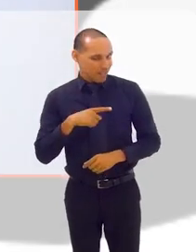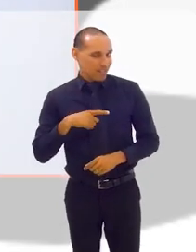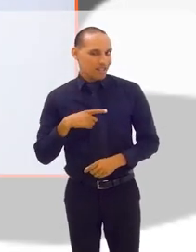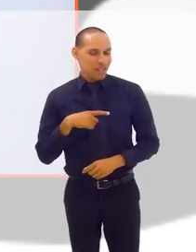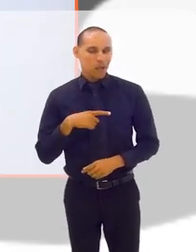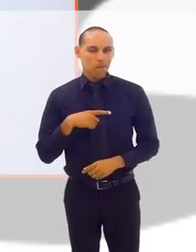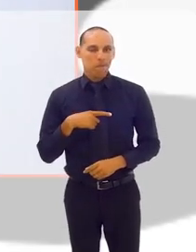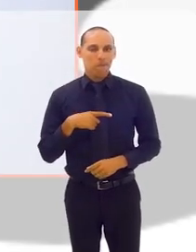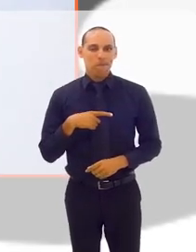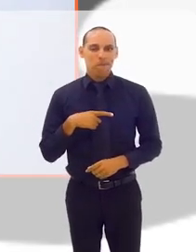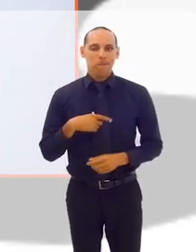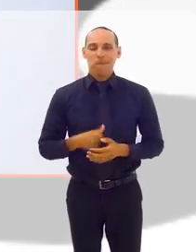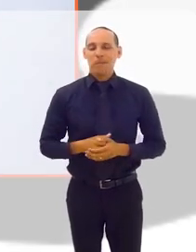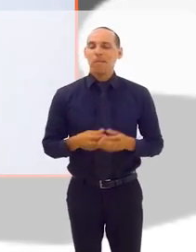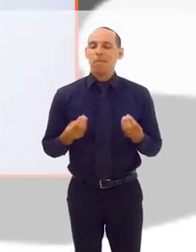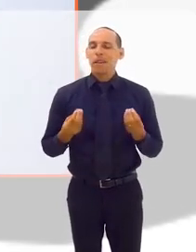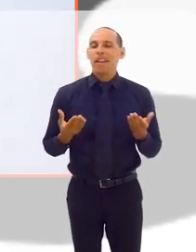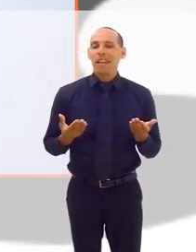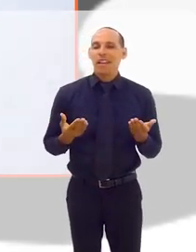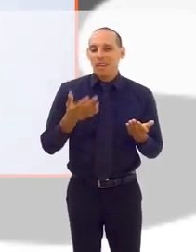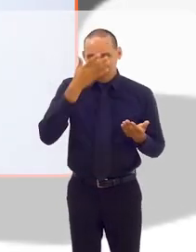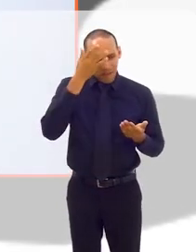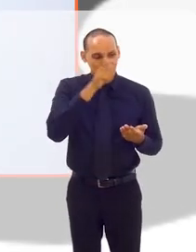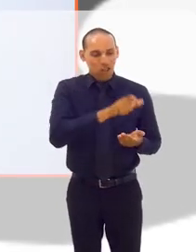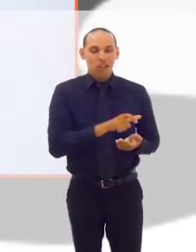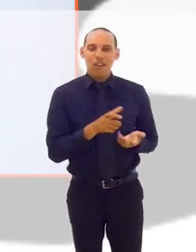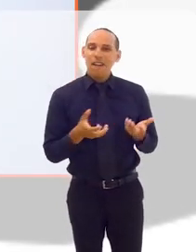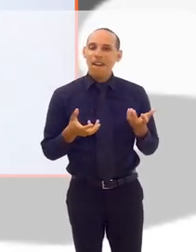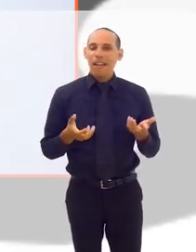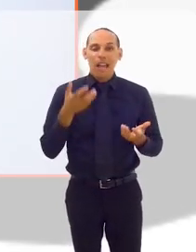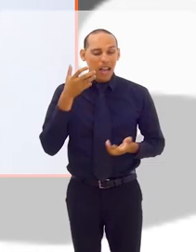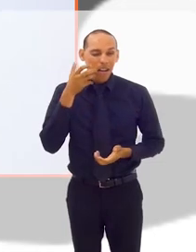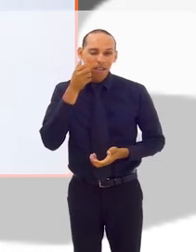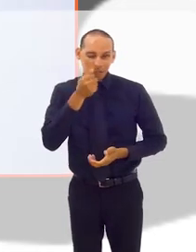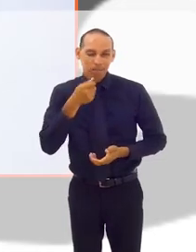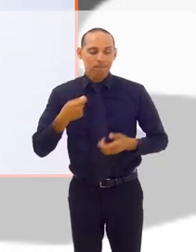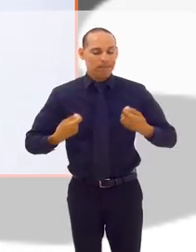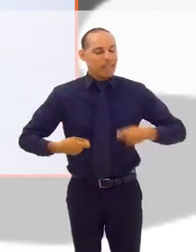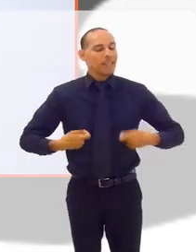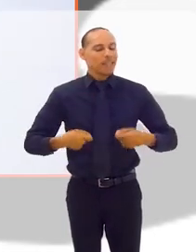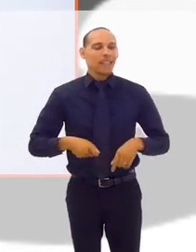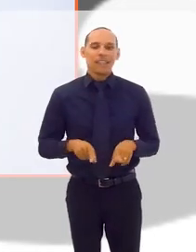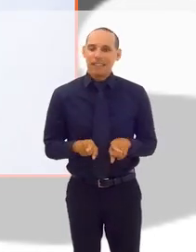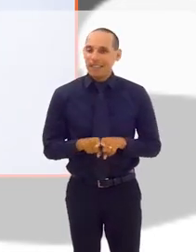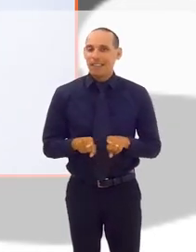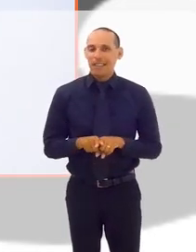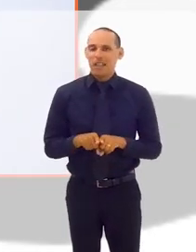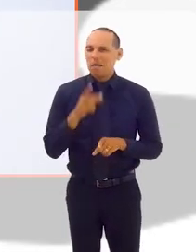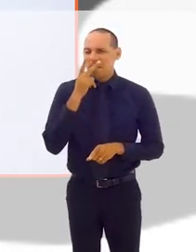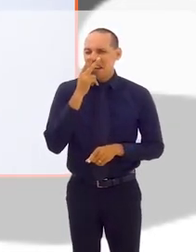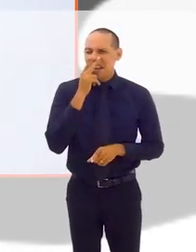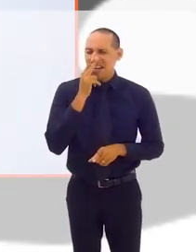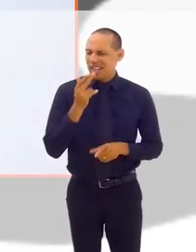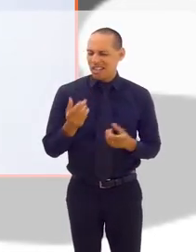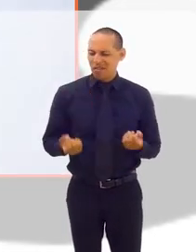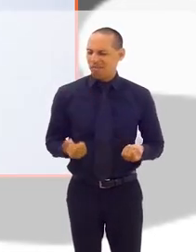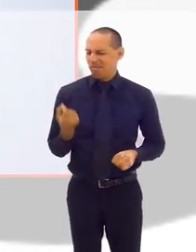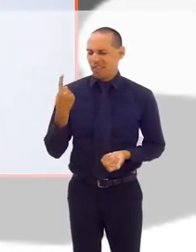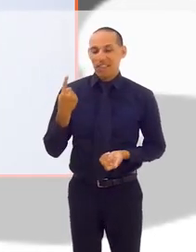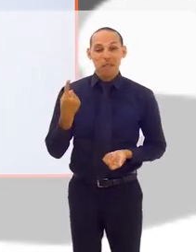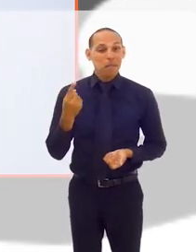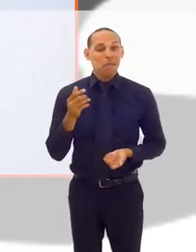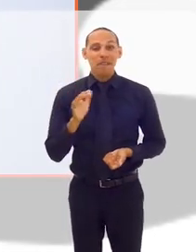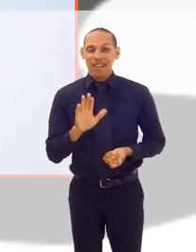Isso, para quem precisa almejar os ganhos, realmente pode aparentar soar de uma